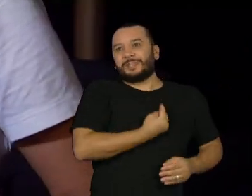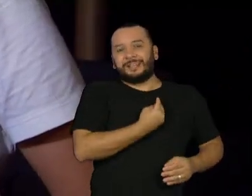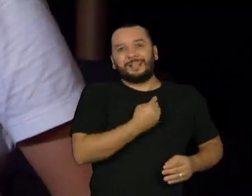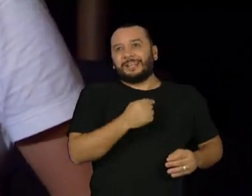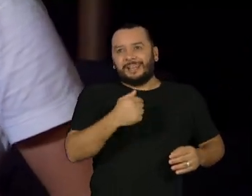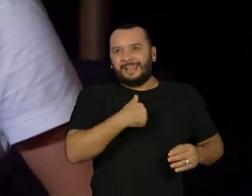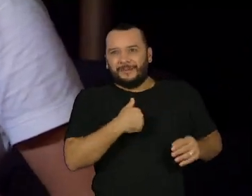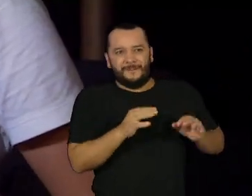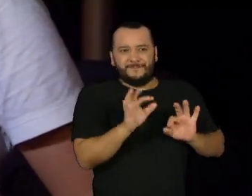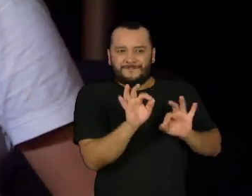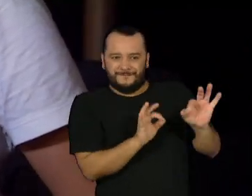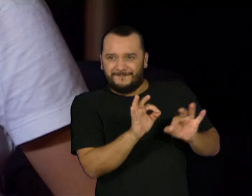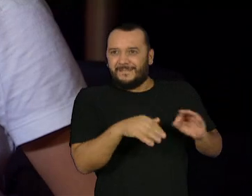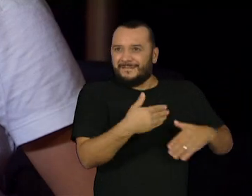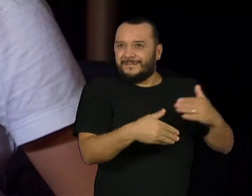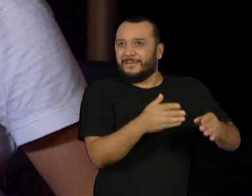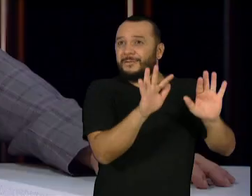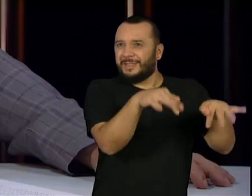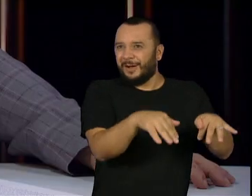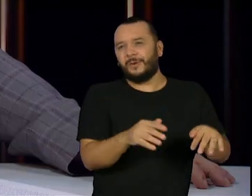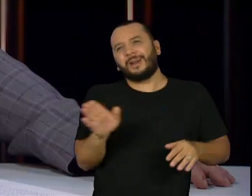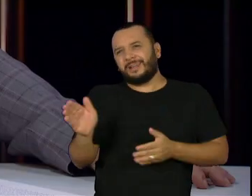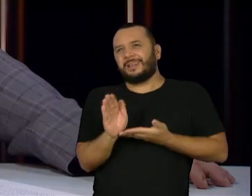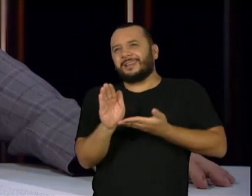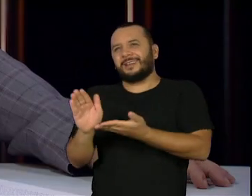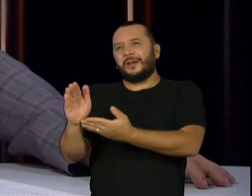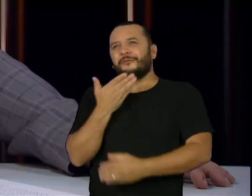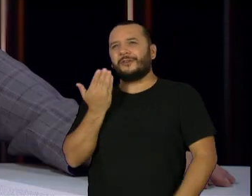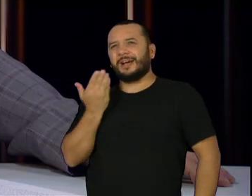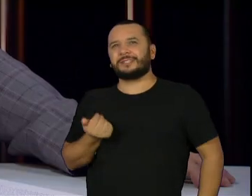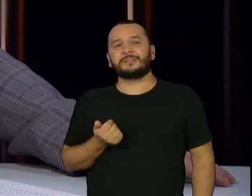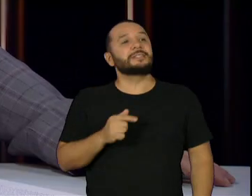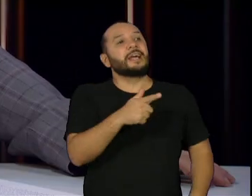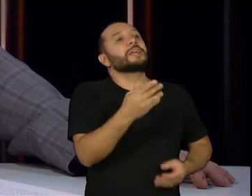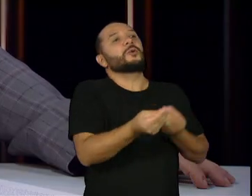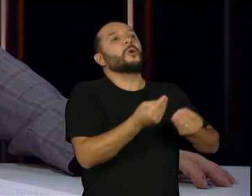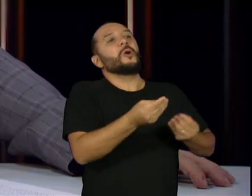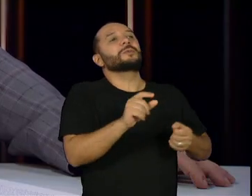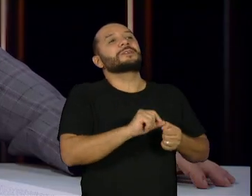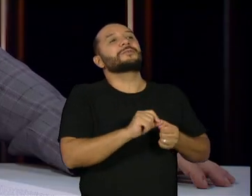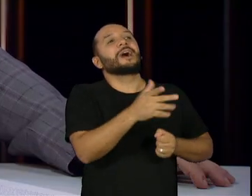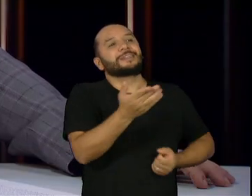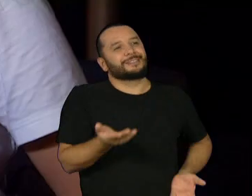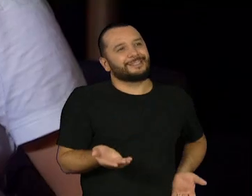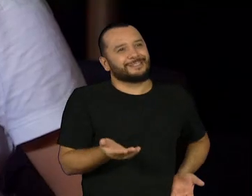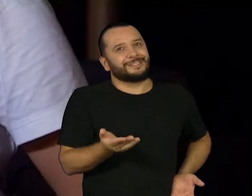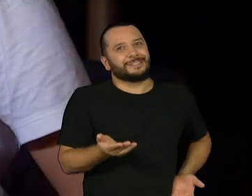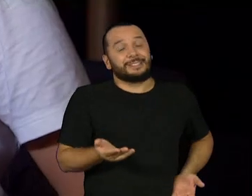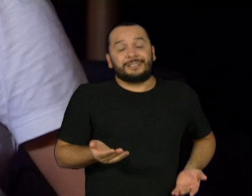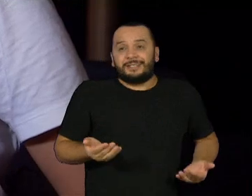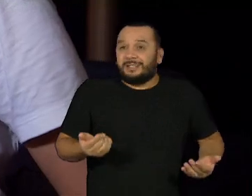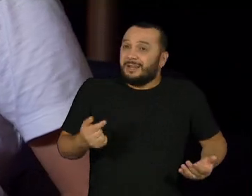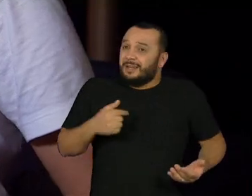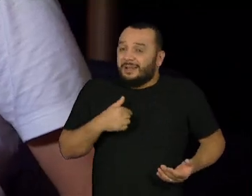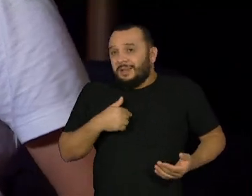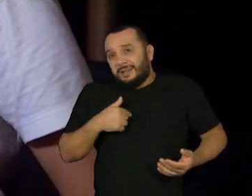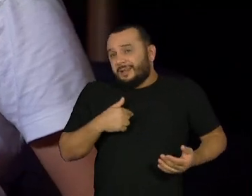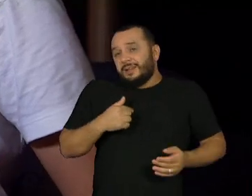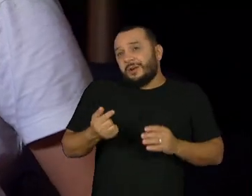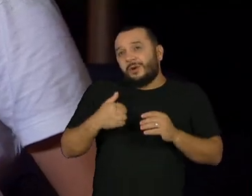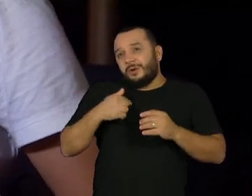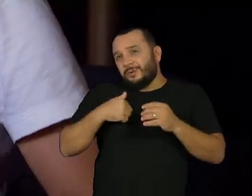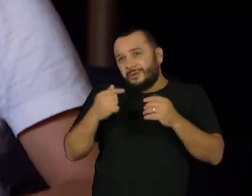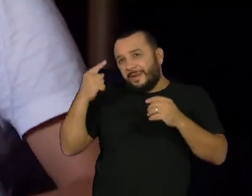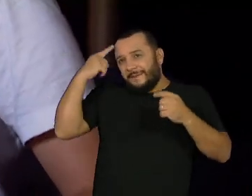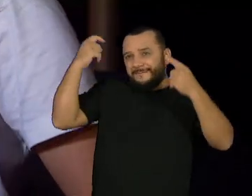possível. E aí, como é que você faz? Agora que você está na Terra. Eu crio o destino final da próxima